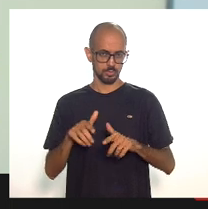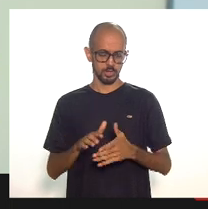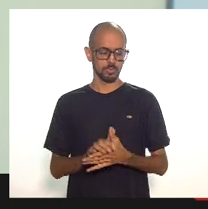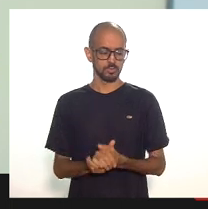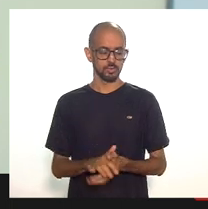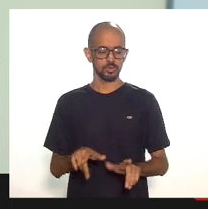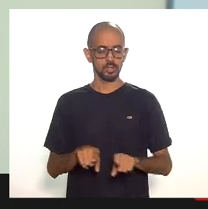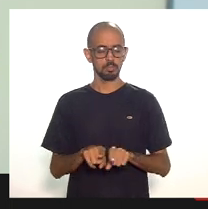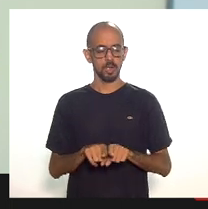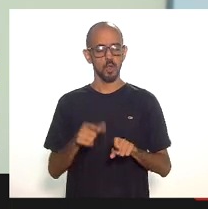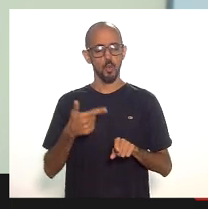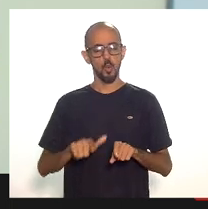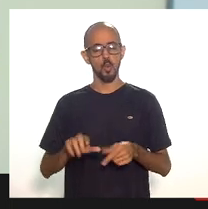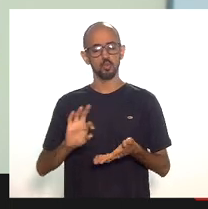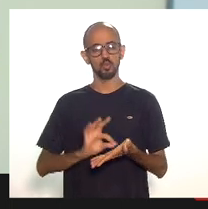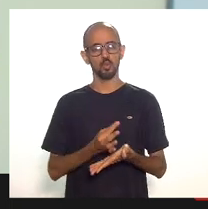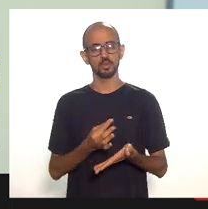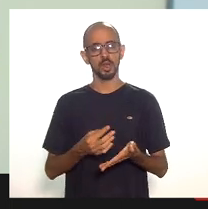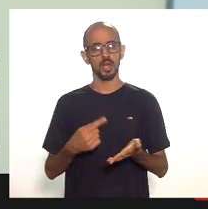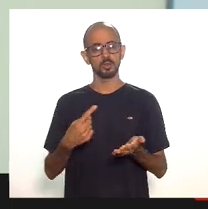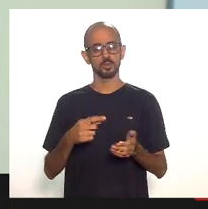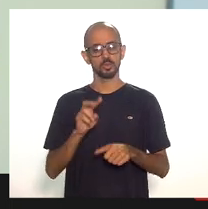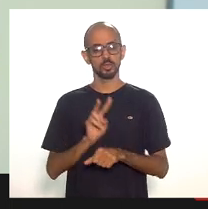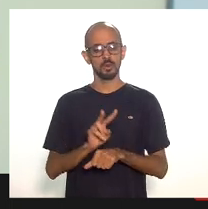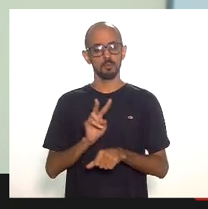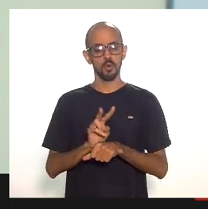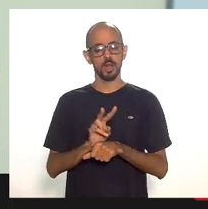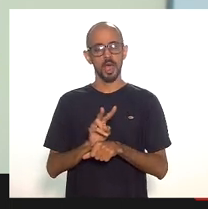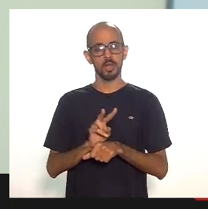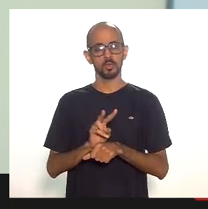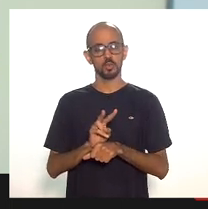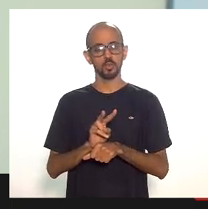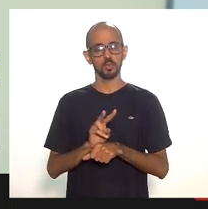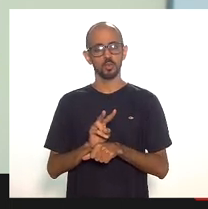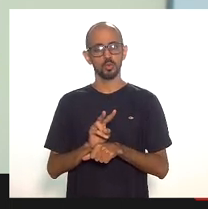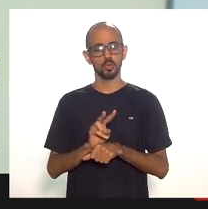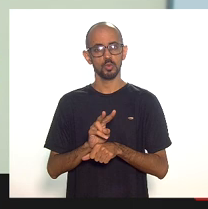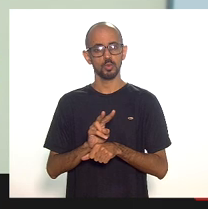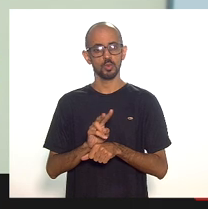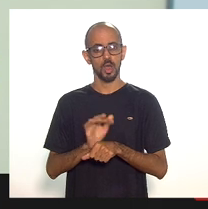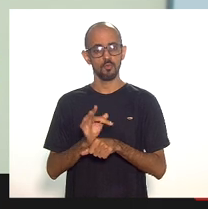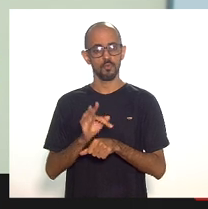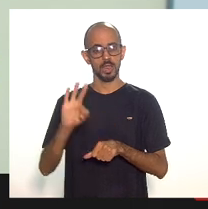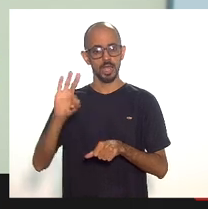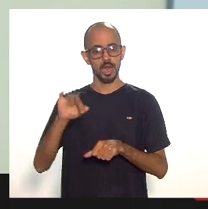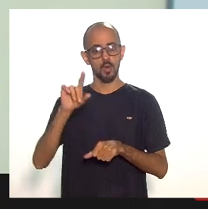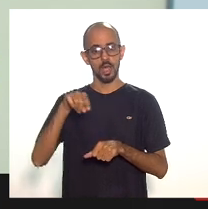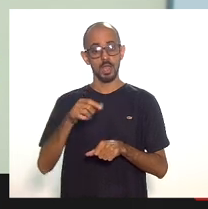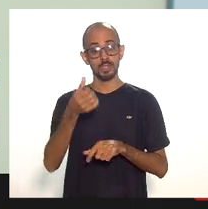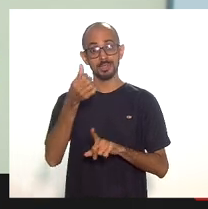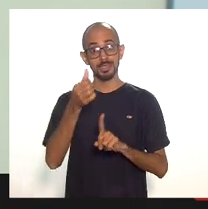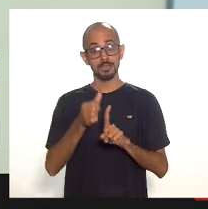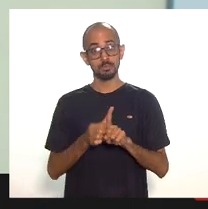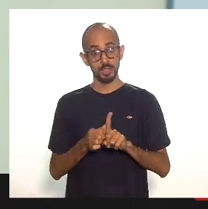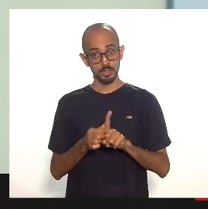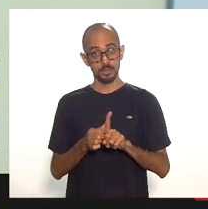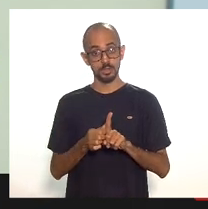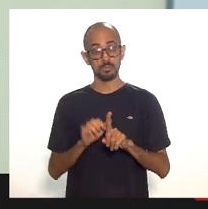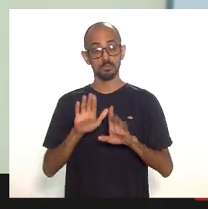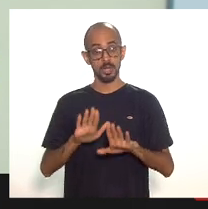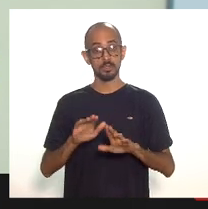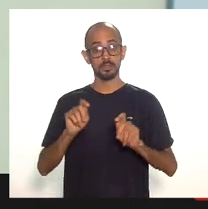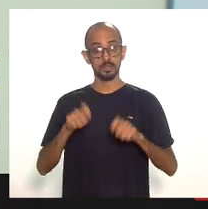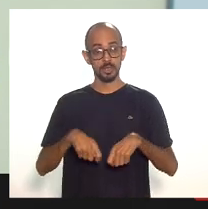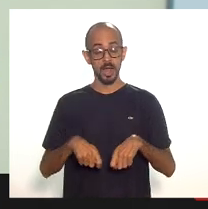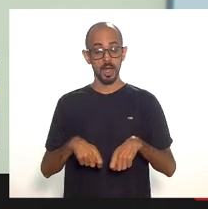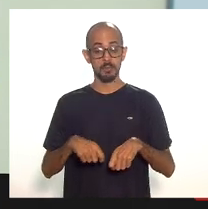O próximo contrato temporário da União será de 6 meses, só que poderá